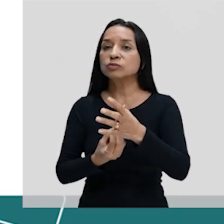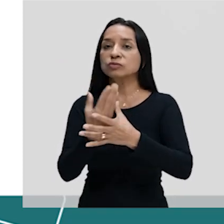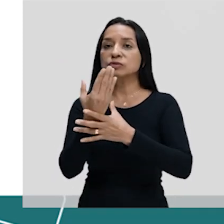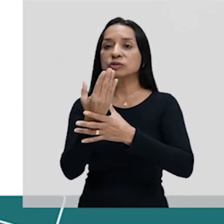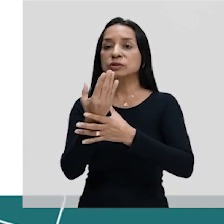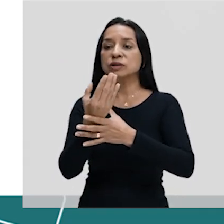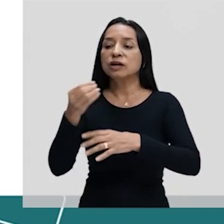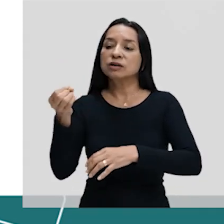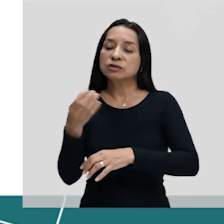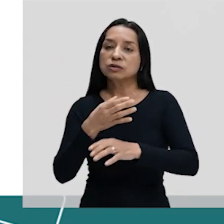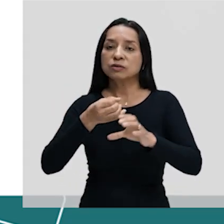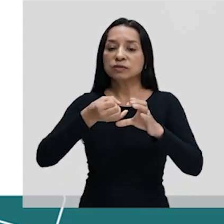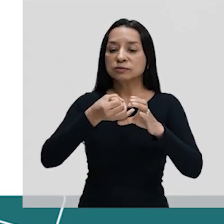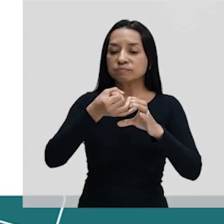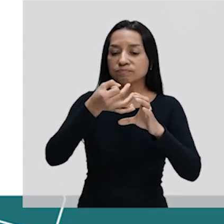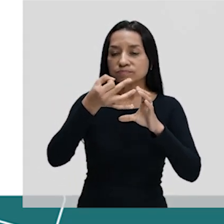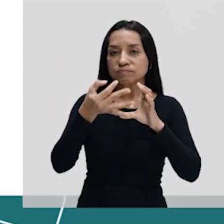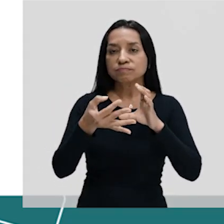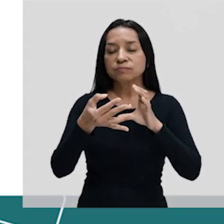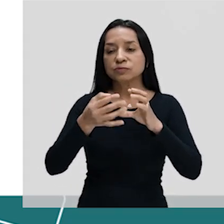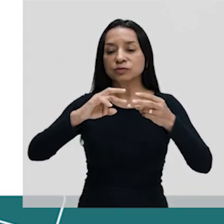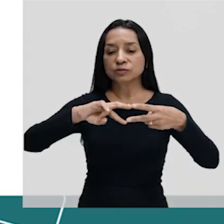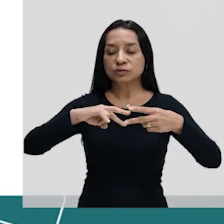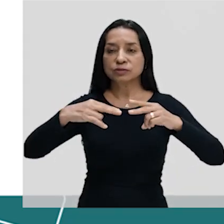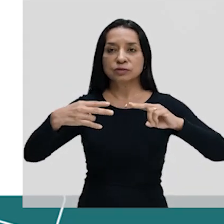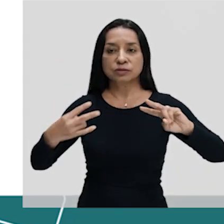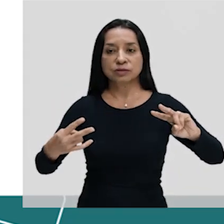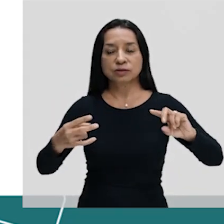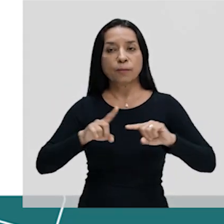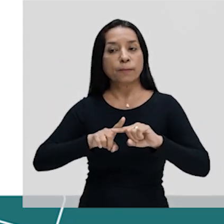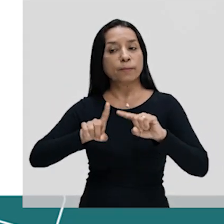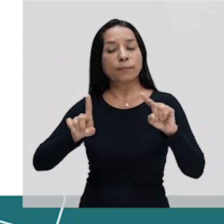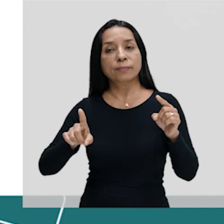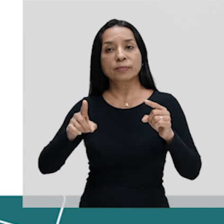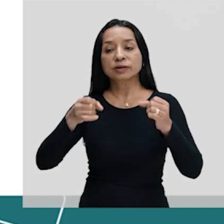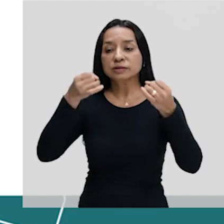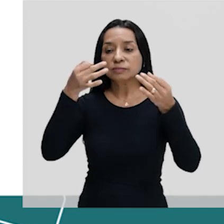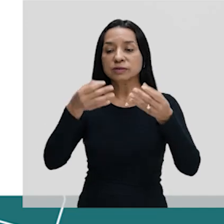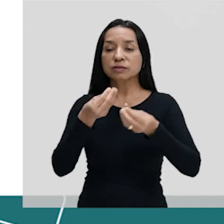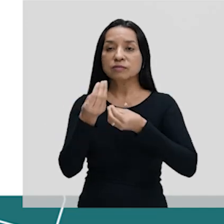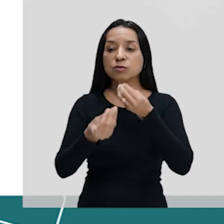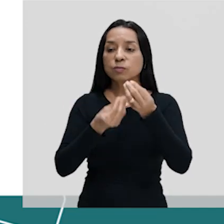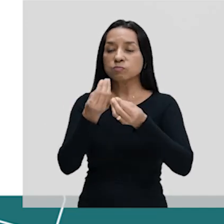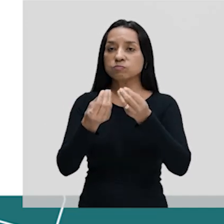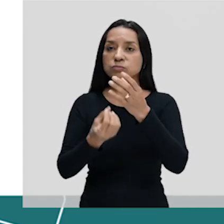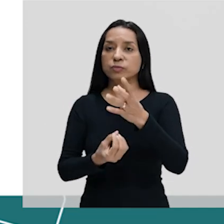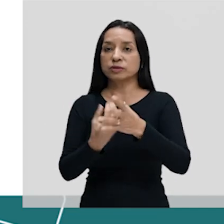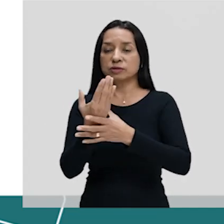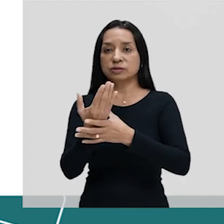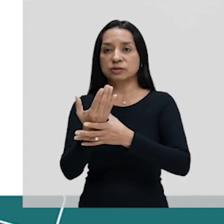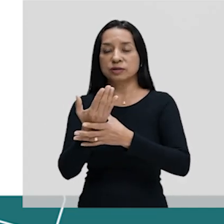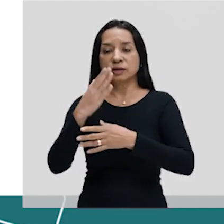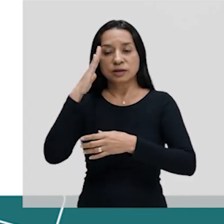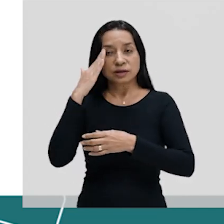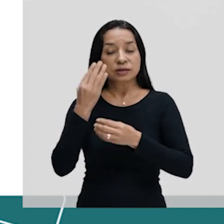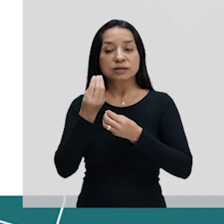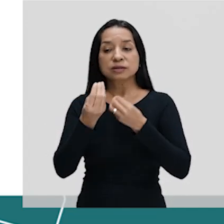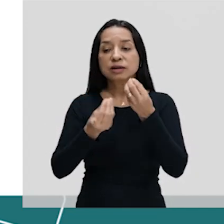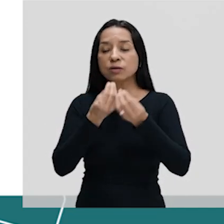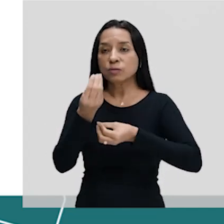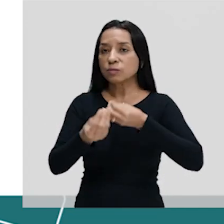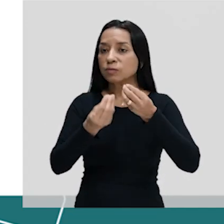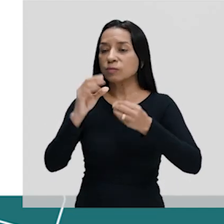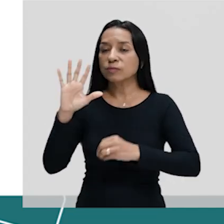características genéticas, mas ele explicava como as novas espécies apareciam, tá? E a gente vai entender como é que isso